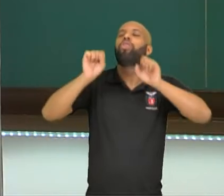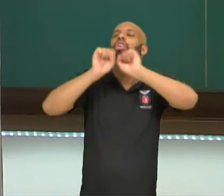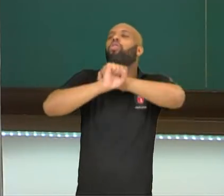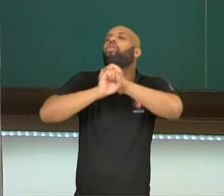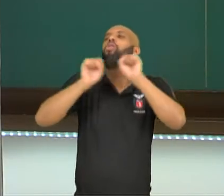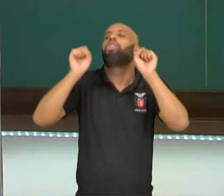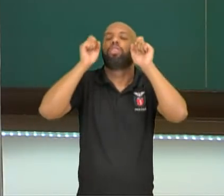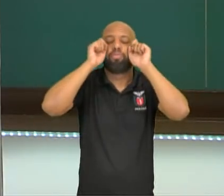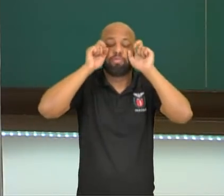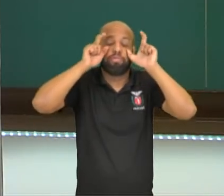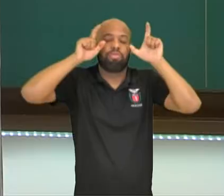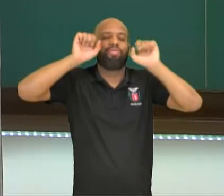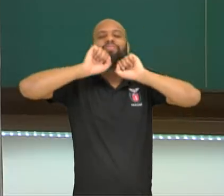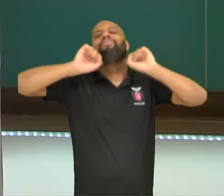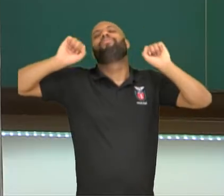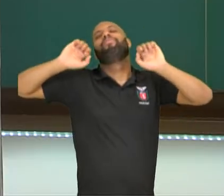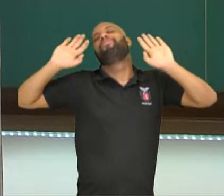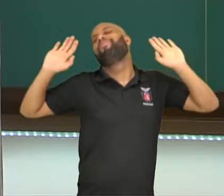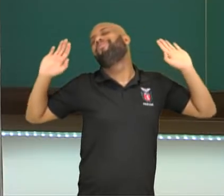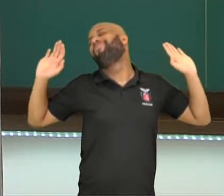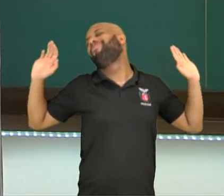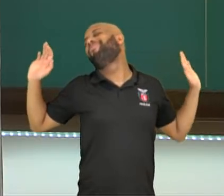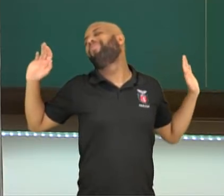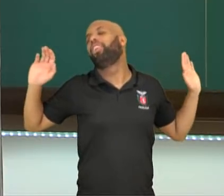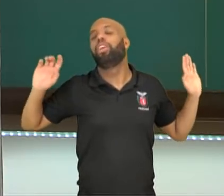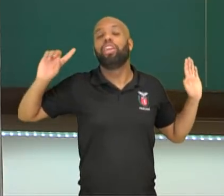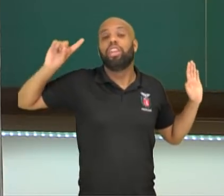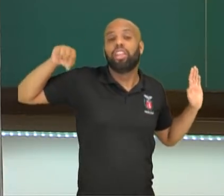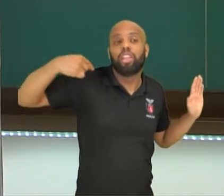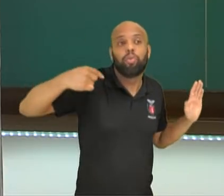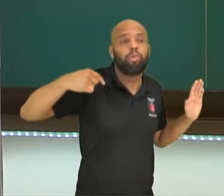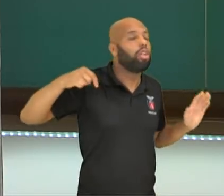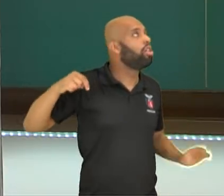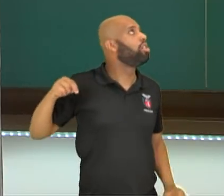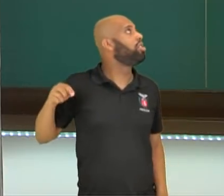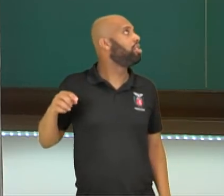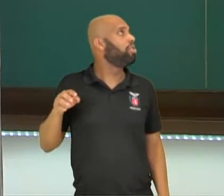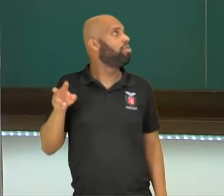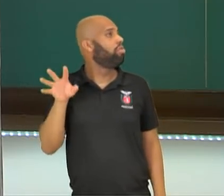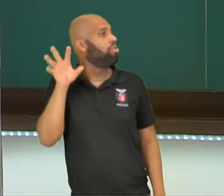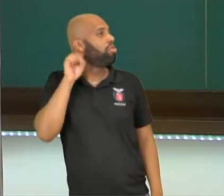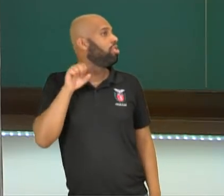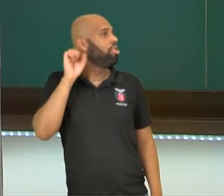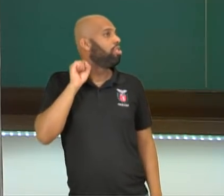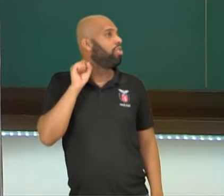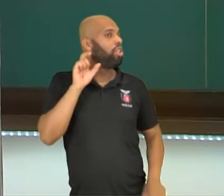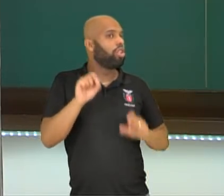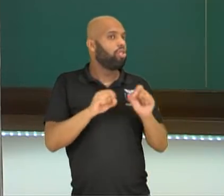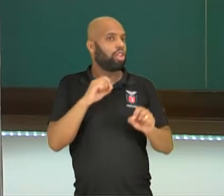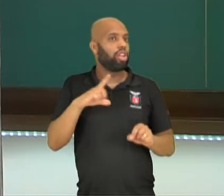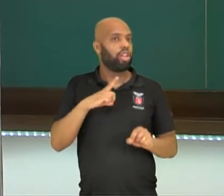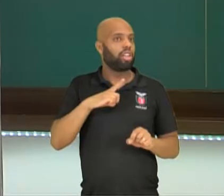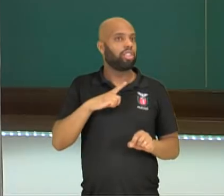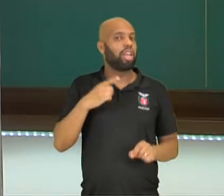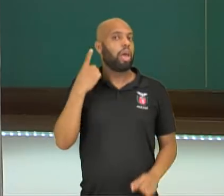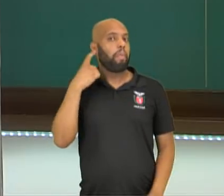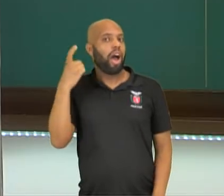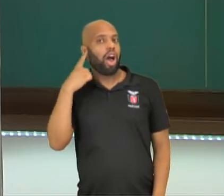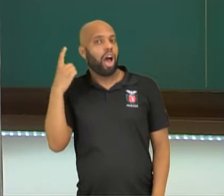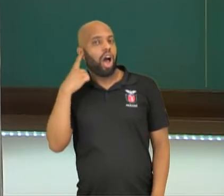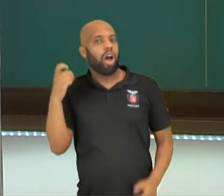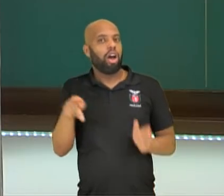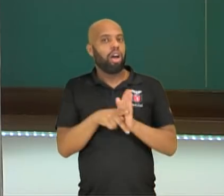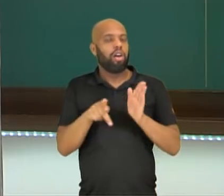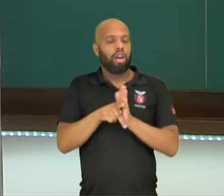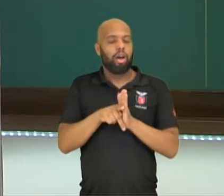me espreguicei na cama e logo em seguida ouvi o som do despertador. Vejam que nós